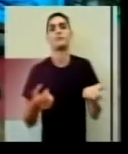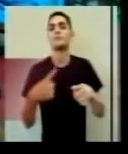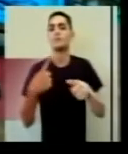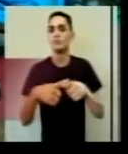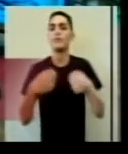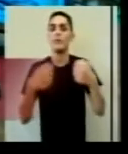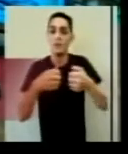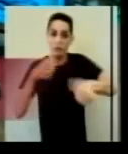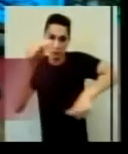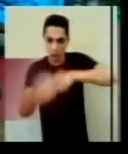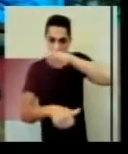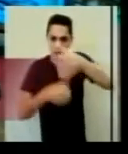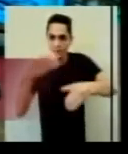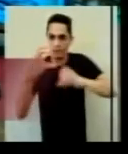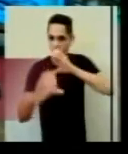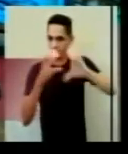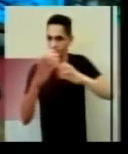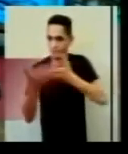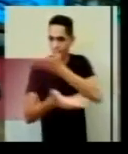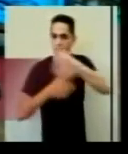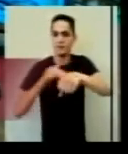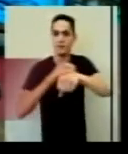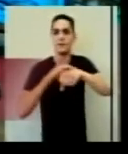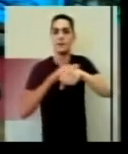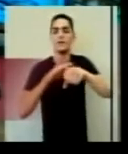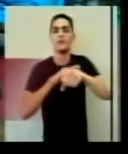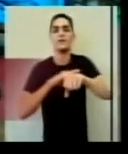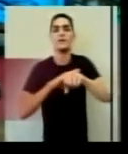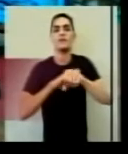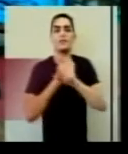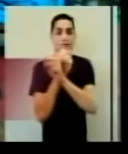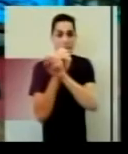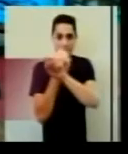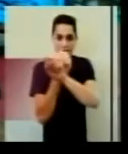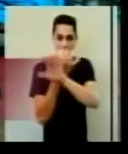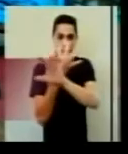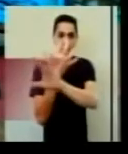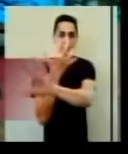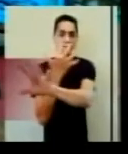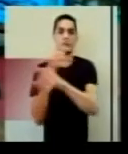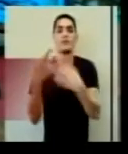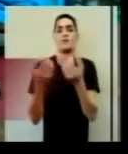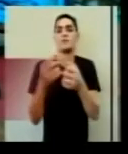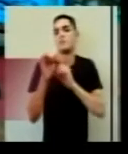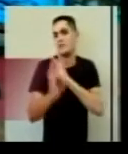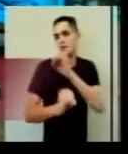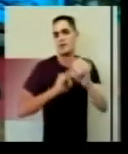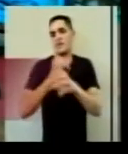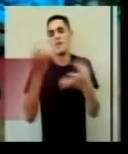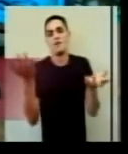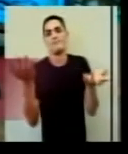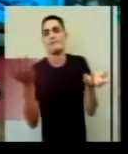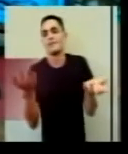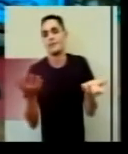comunicações entre médicos, tá certo? Para que se troque